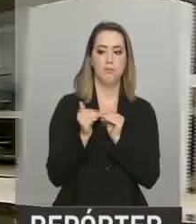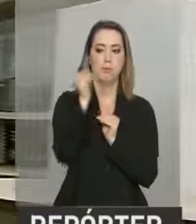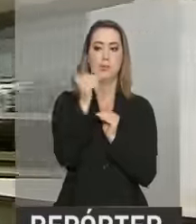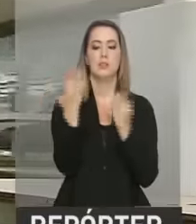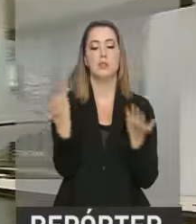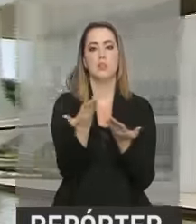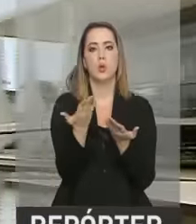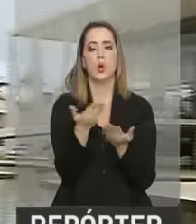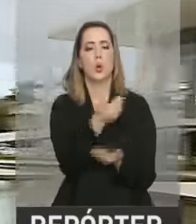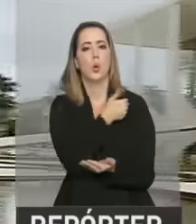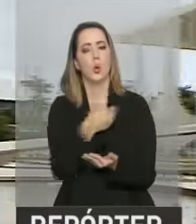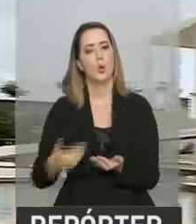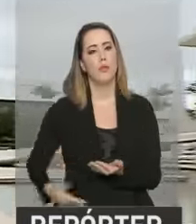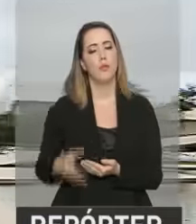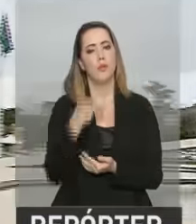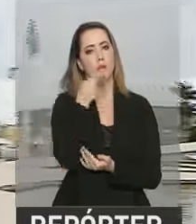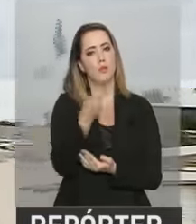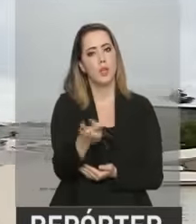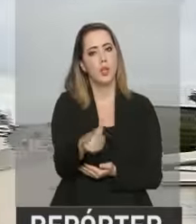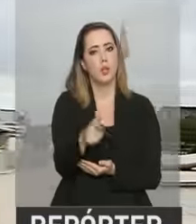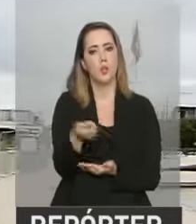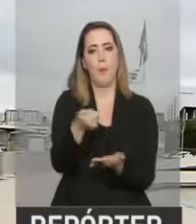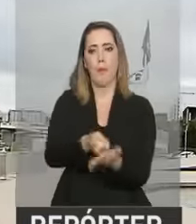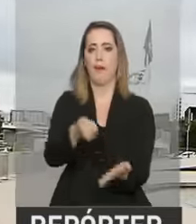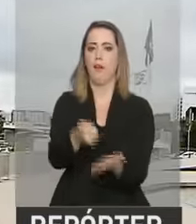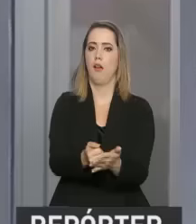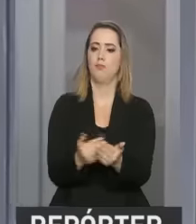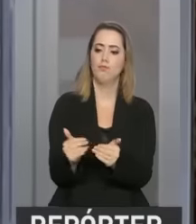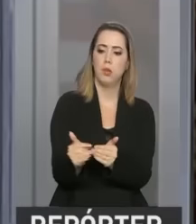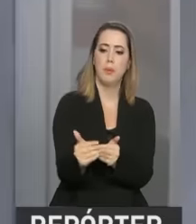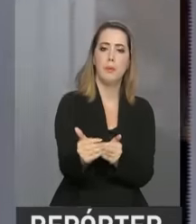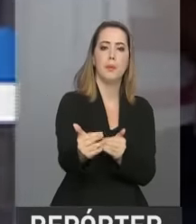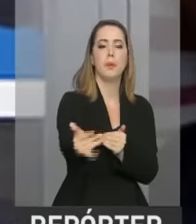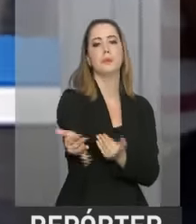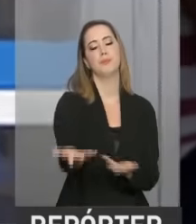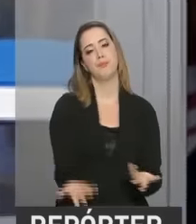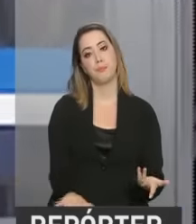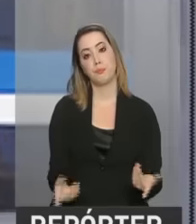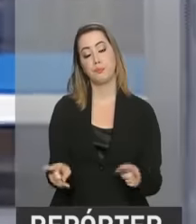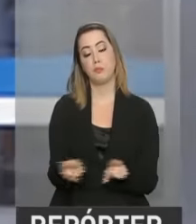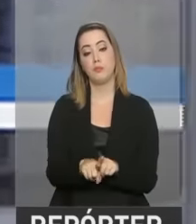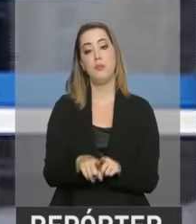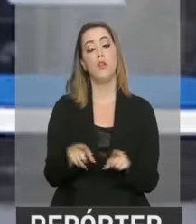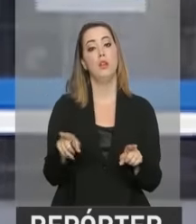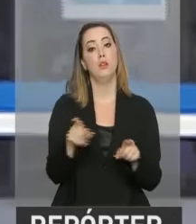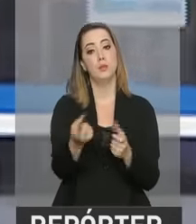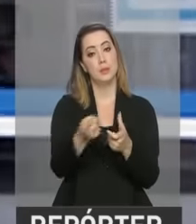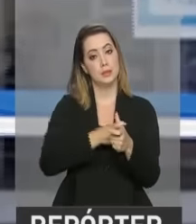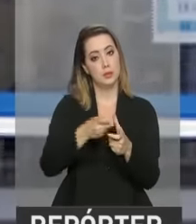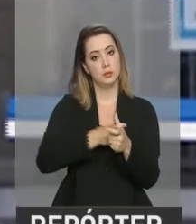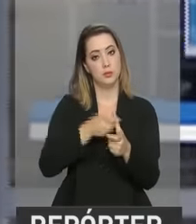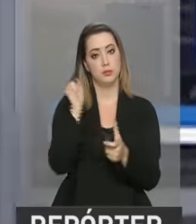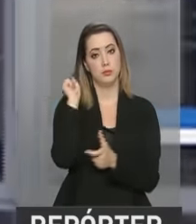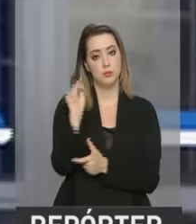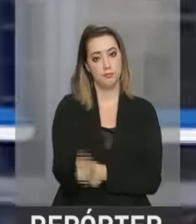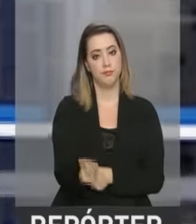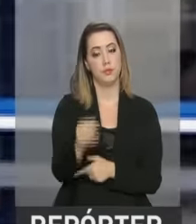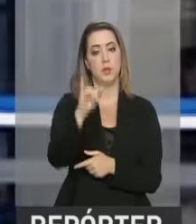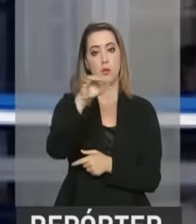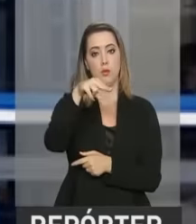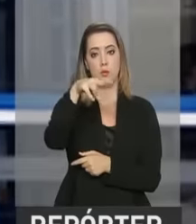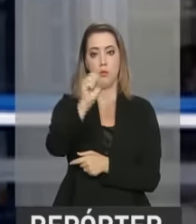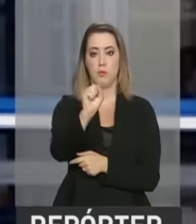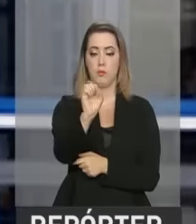afirma que não tem como manter o modelo nos moldes atuais. Além disso, o déficit da Previdência Social